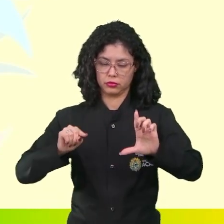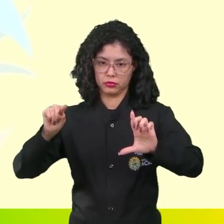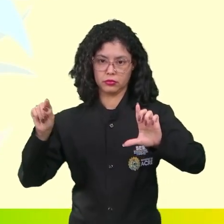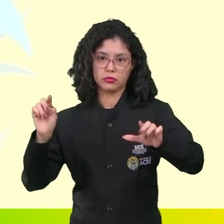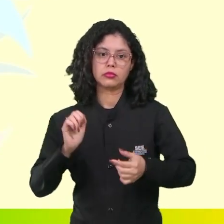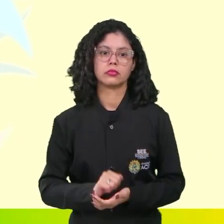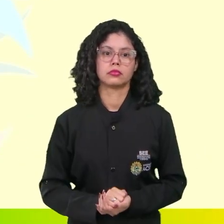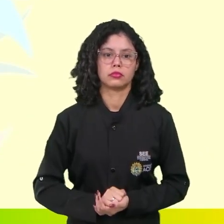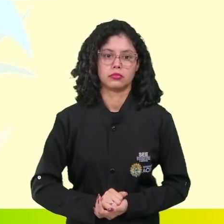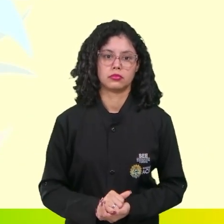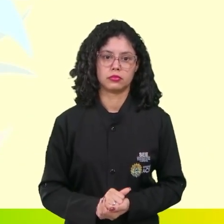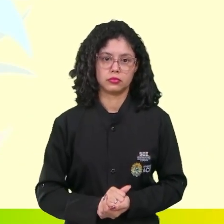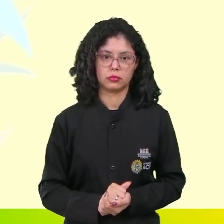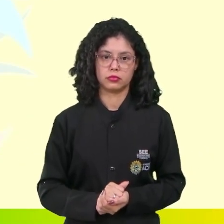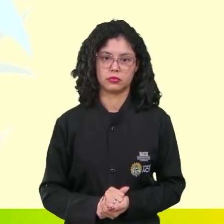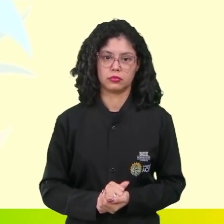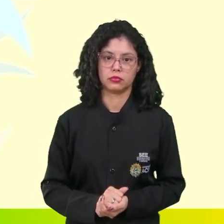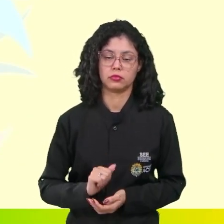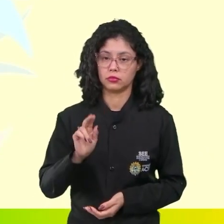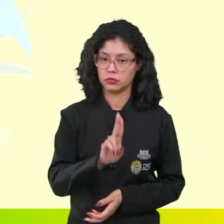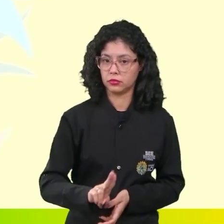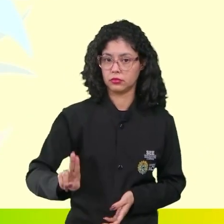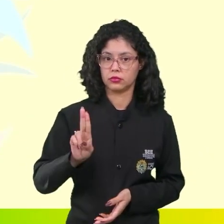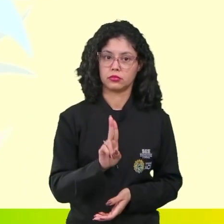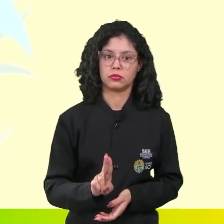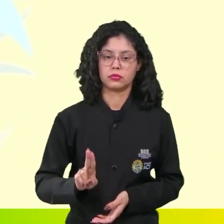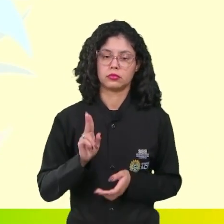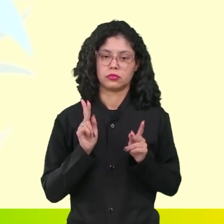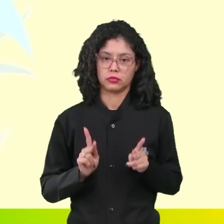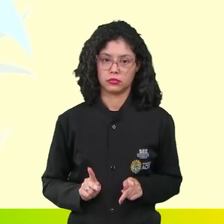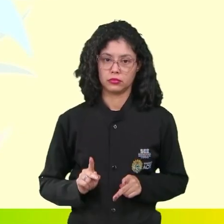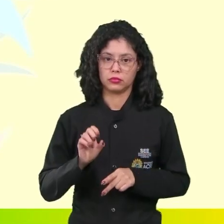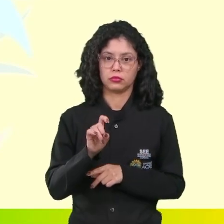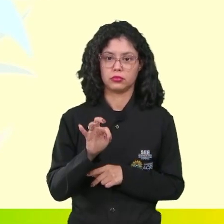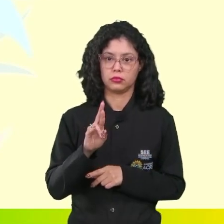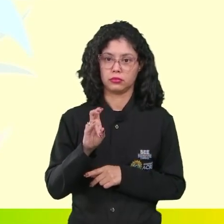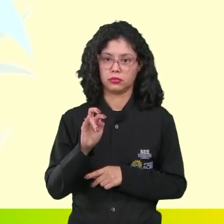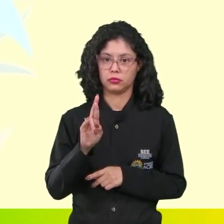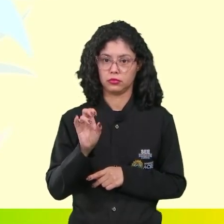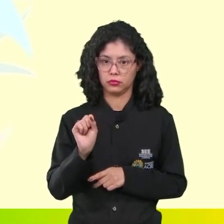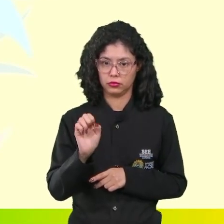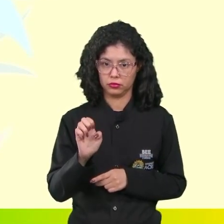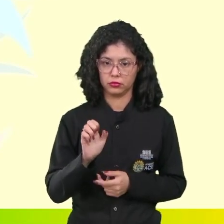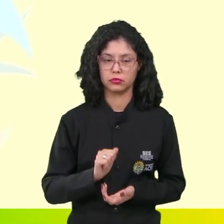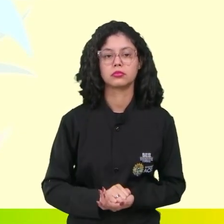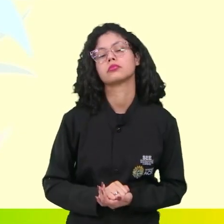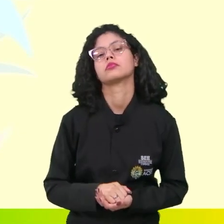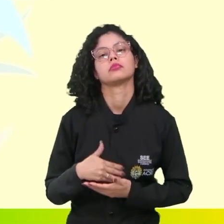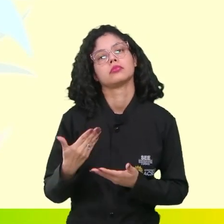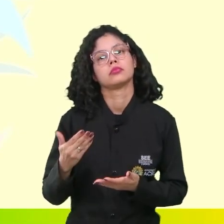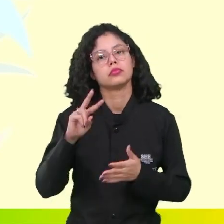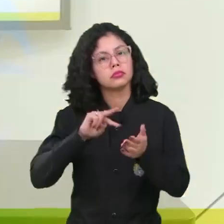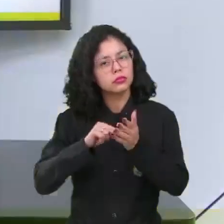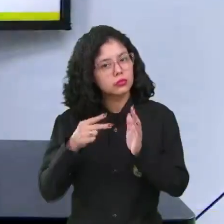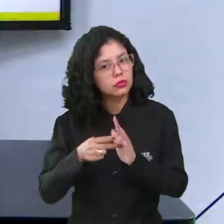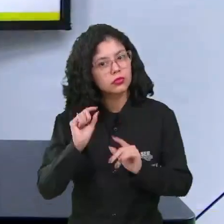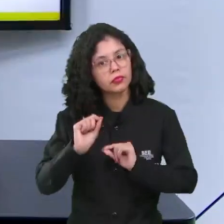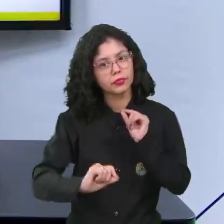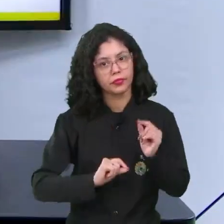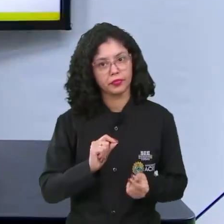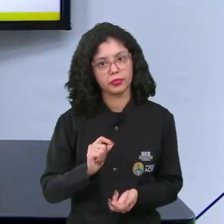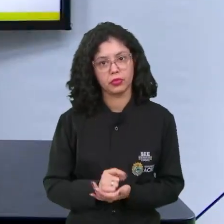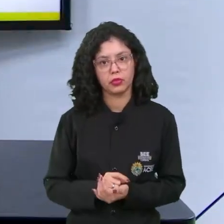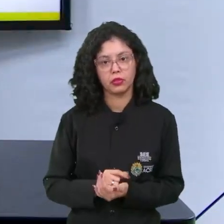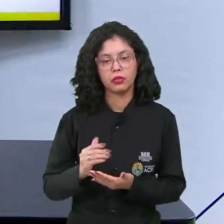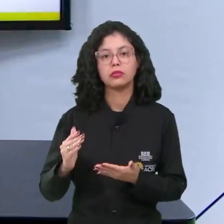demográficos e aí comportamentos de usuários similares. Isso significa dizer que